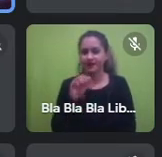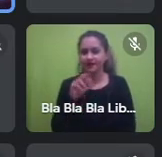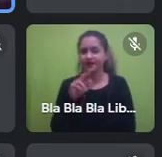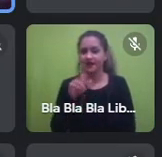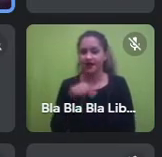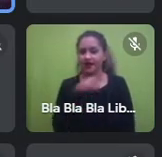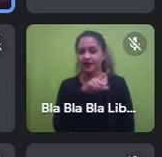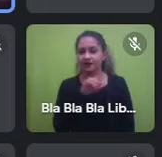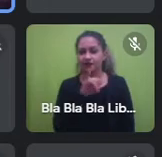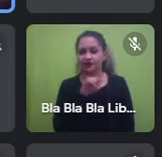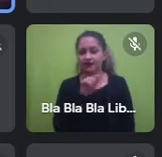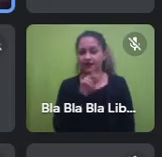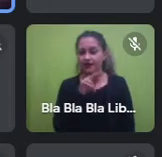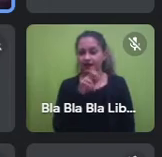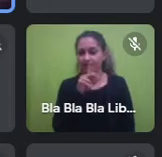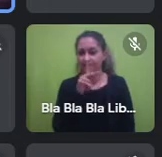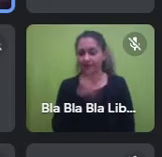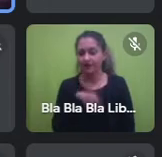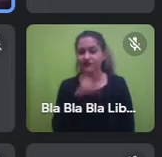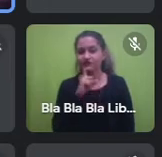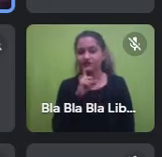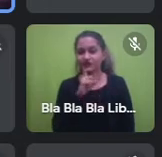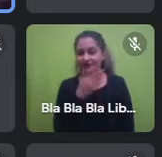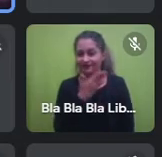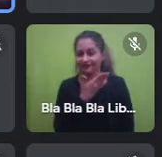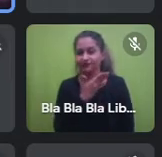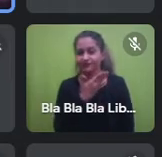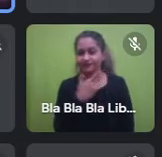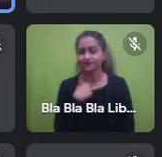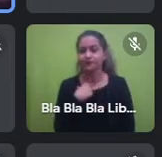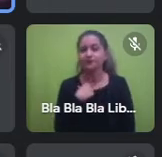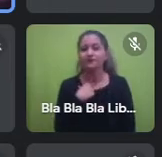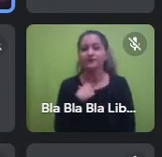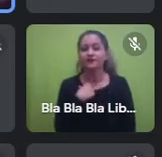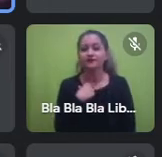Gelado. Dos acarás que nós encontramos no Igarapé Gelado,